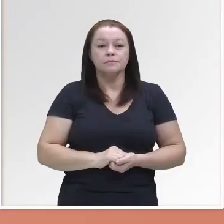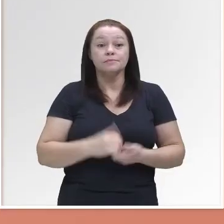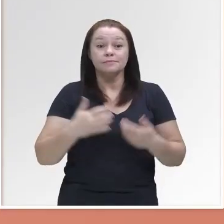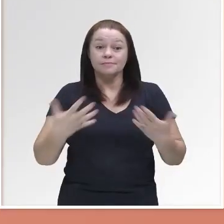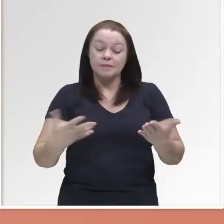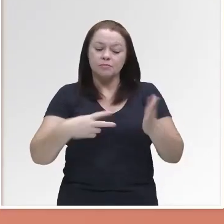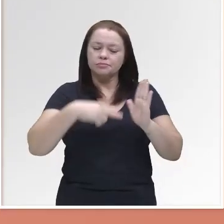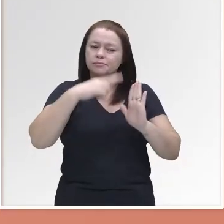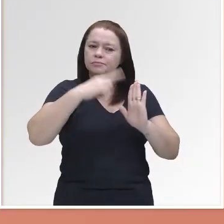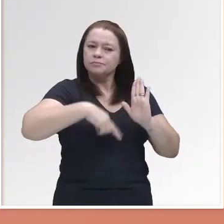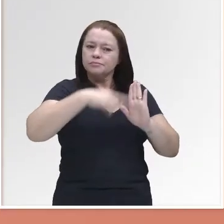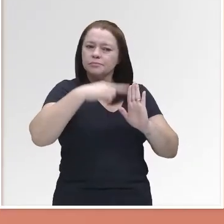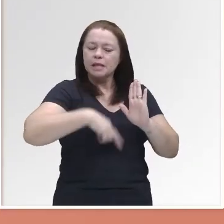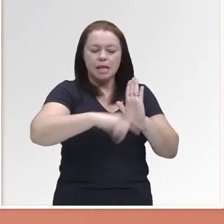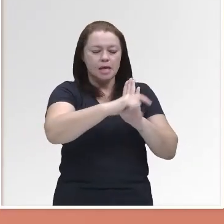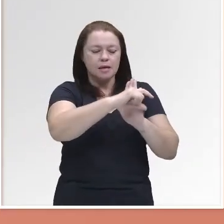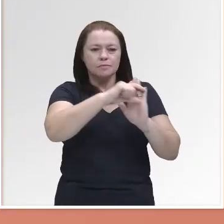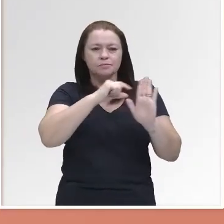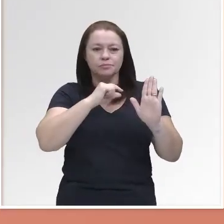Leia o trecho da história.